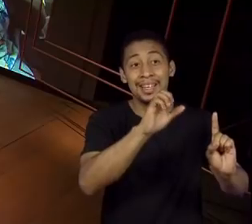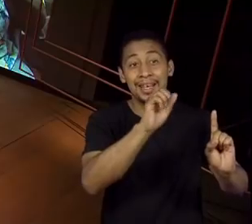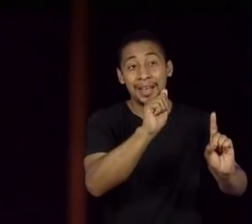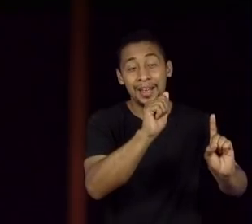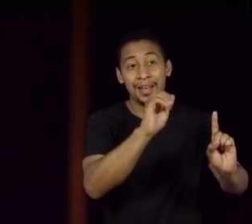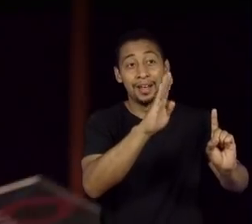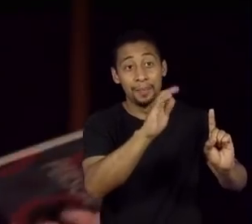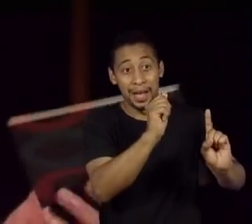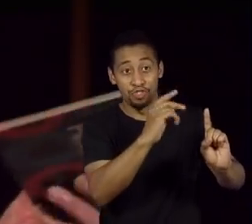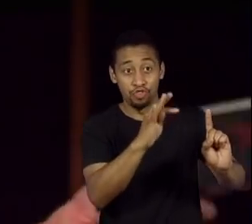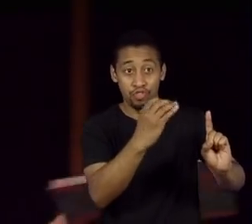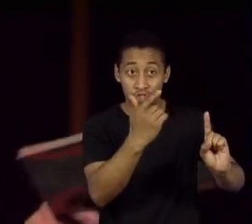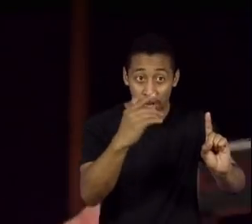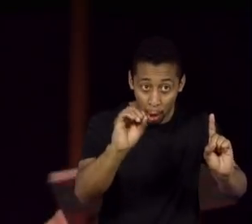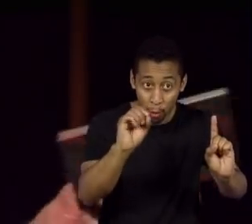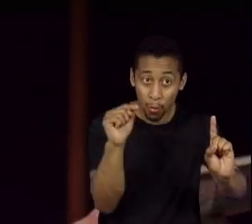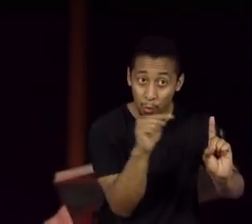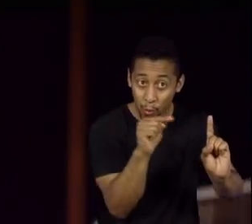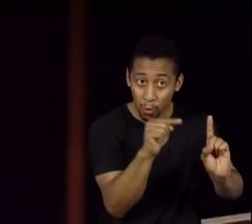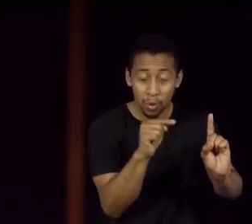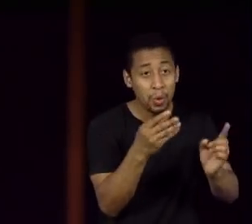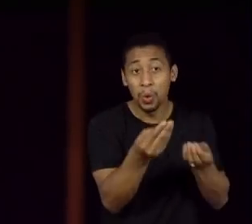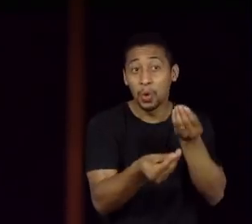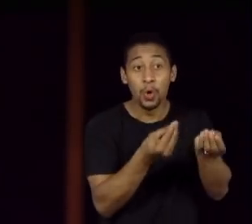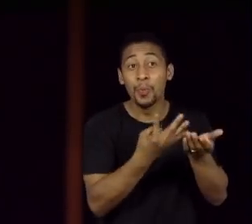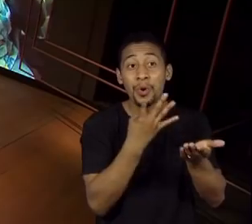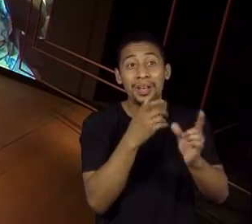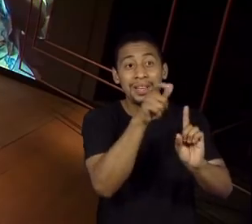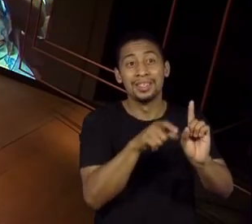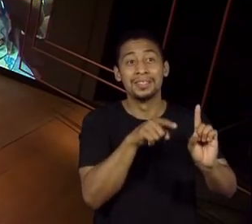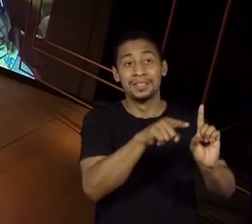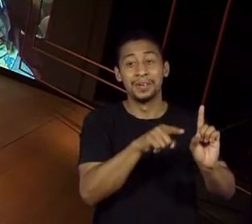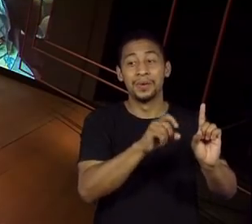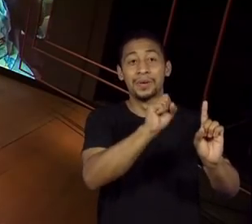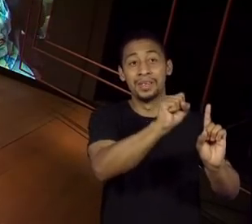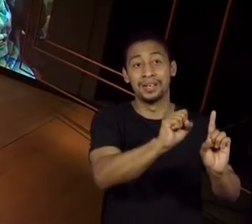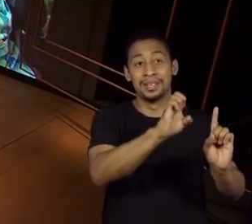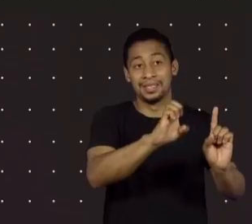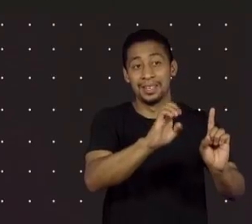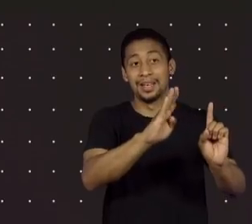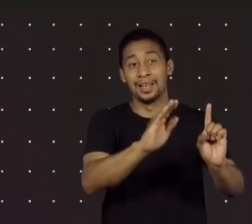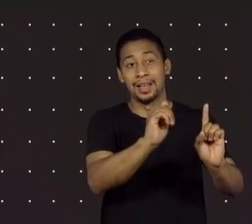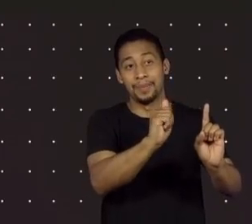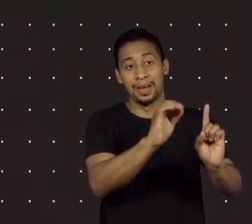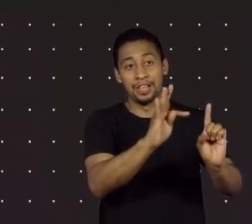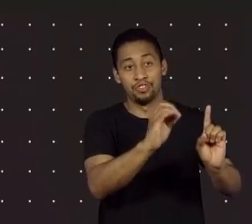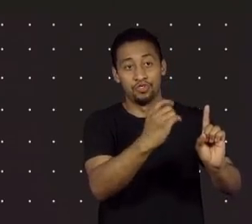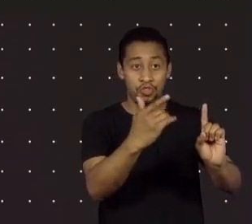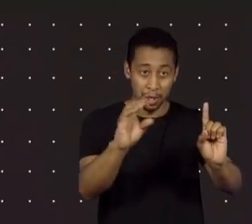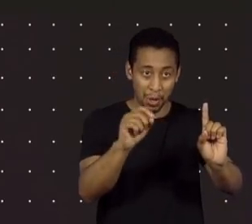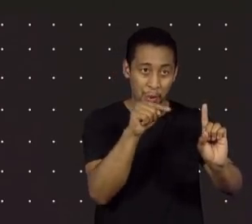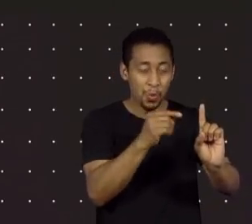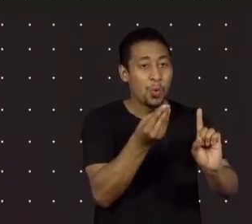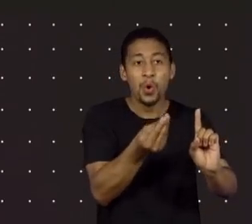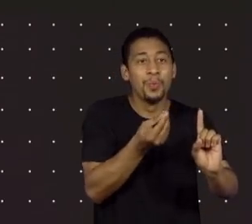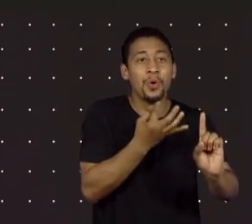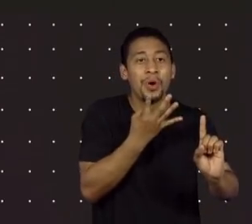o Sebastião e que condições você conheceu o Sebastião. Sebastião Rodrigues Maia,